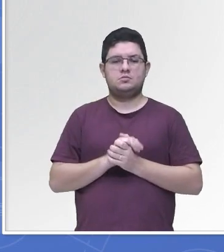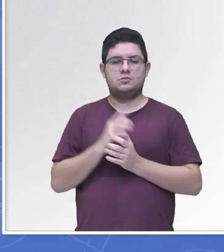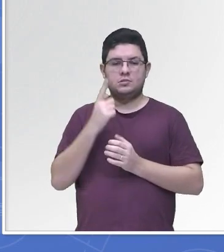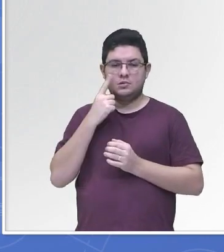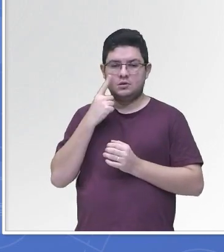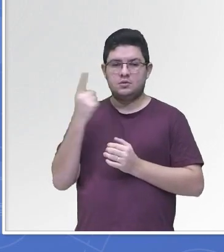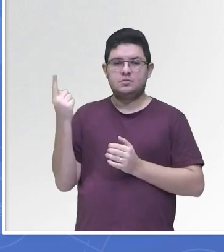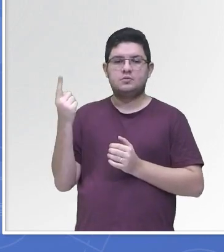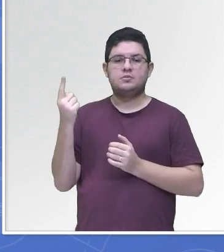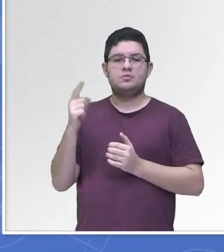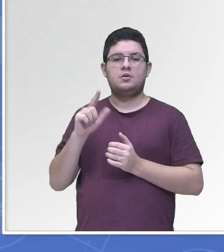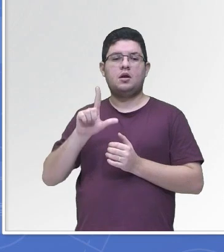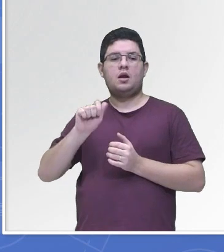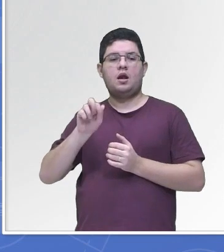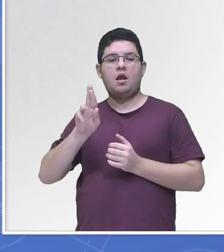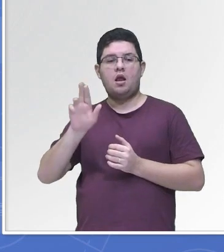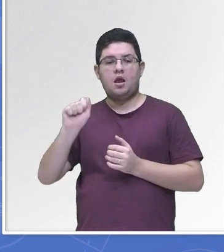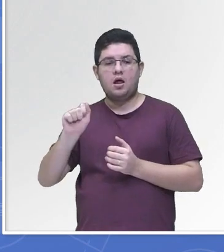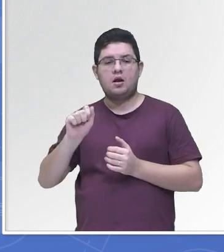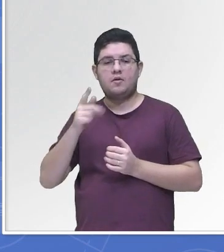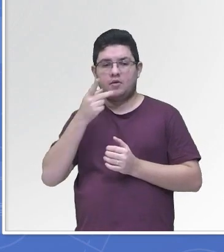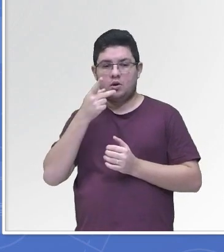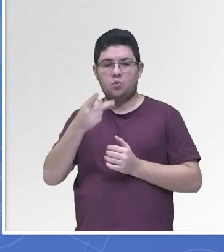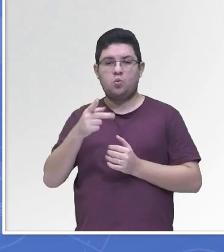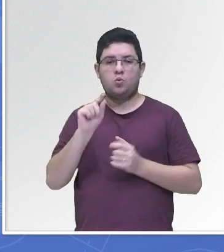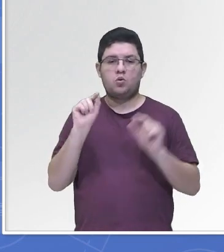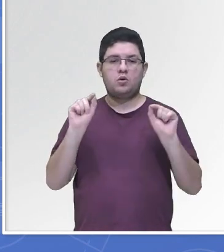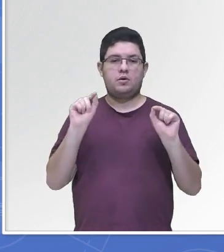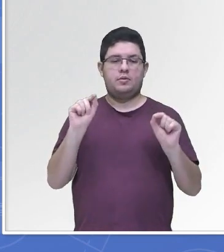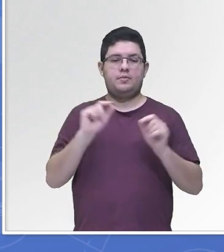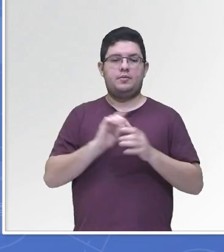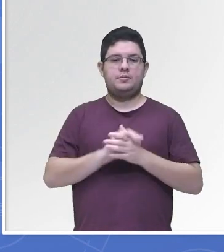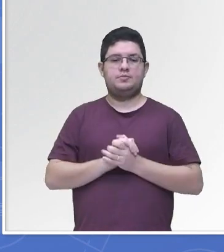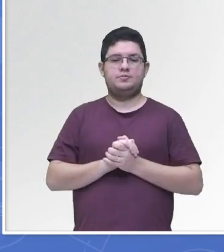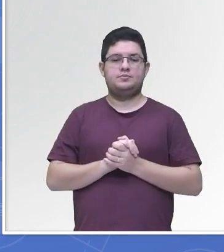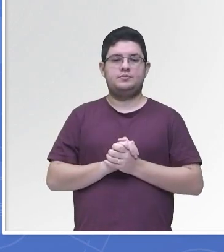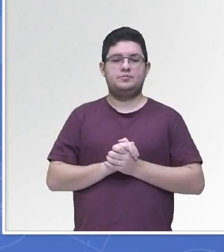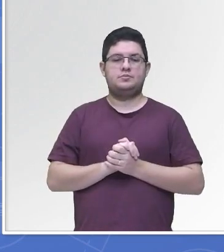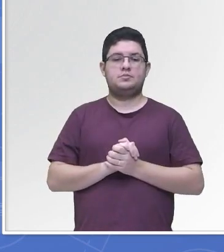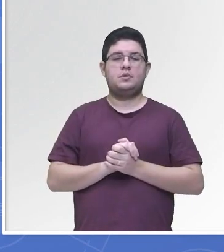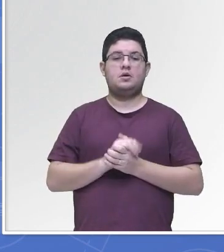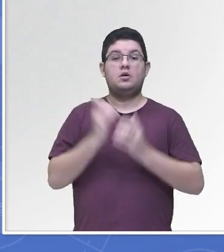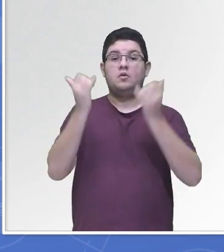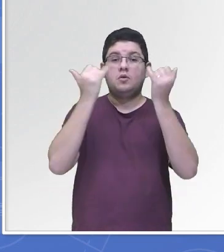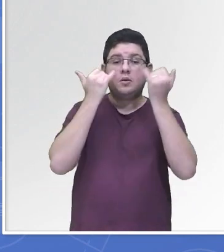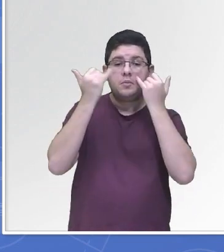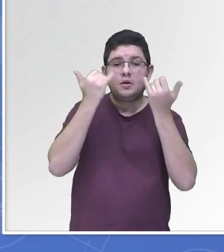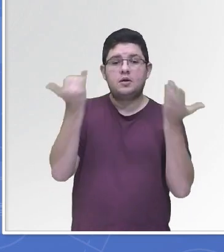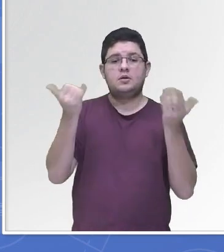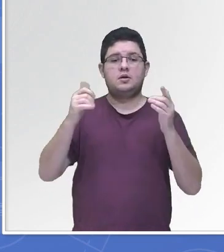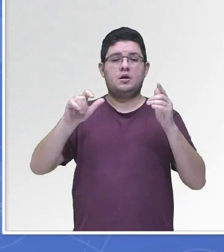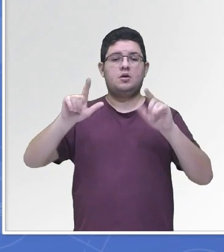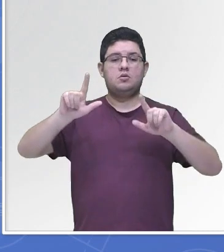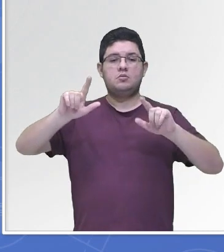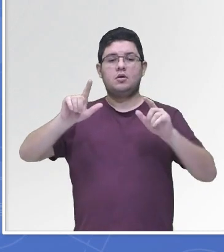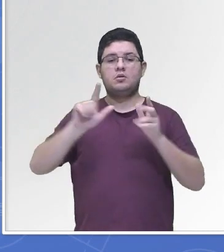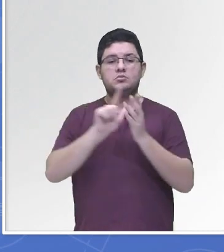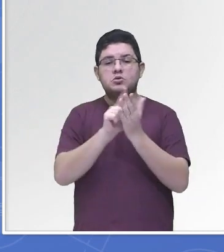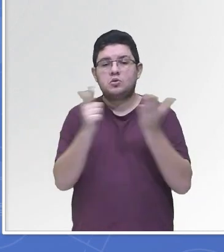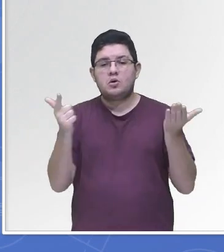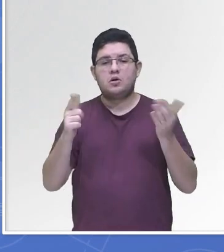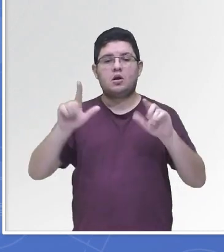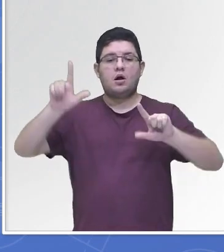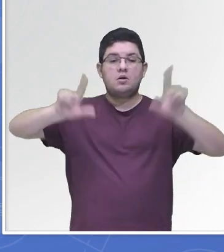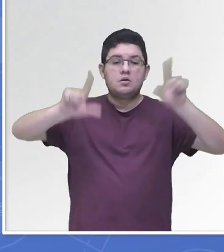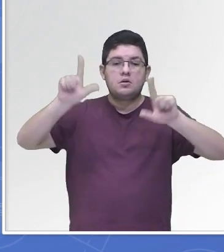dessa questão aí. Lara diz para nós o seguinte, a partir de notícias, jornais, TV, né? Então,